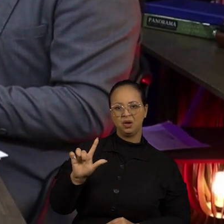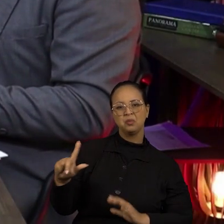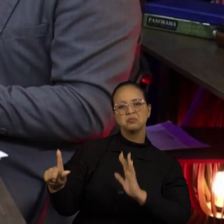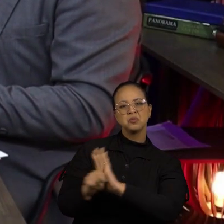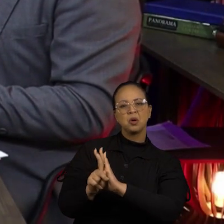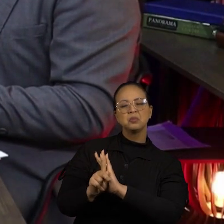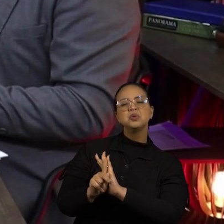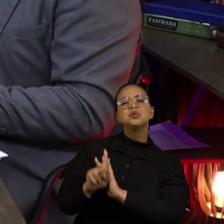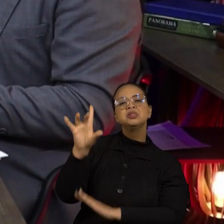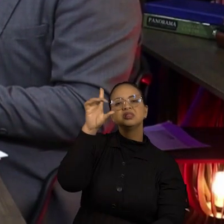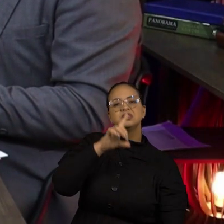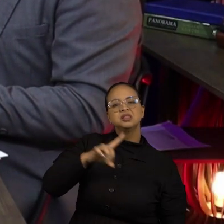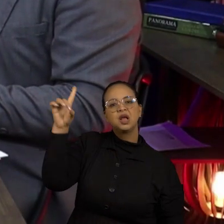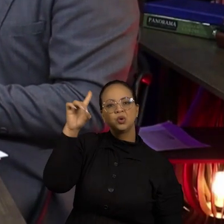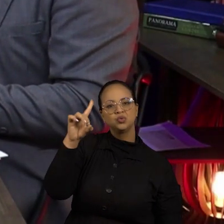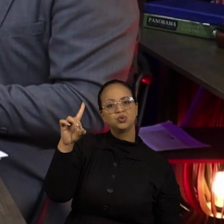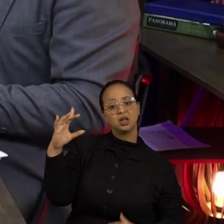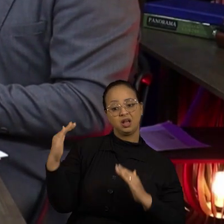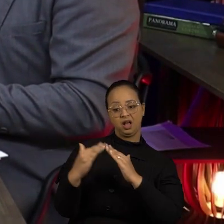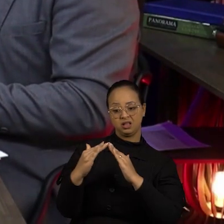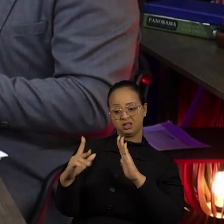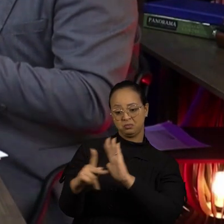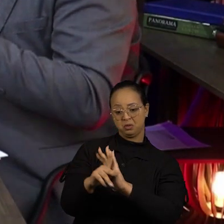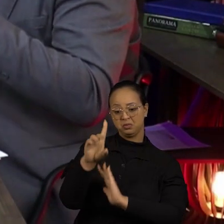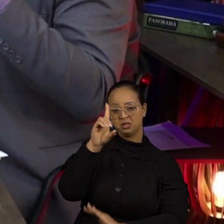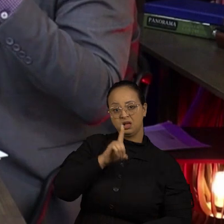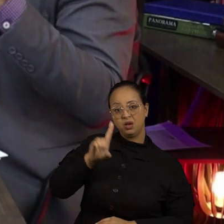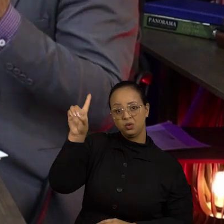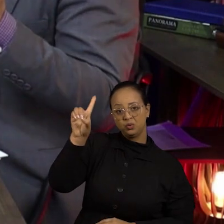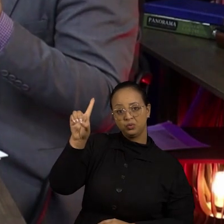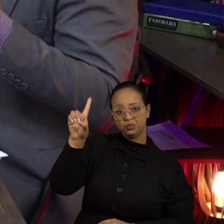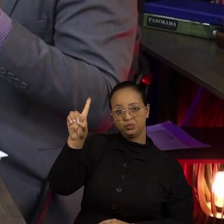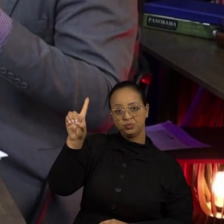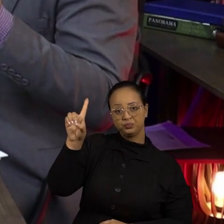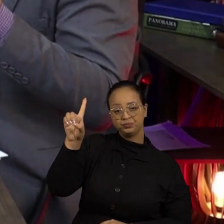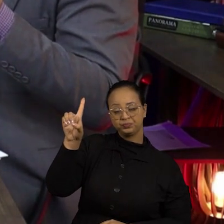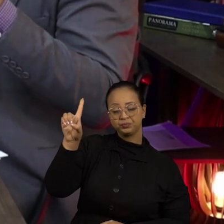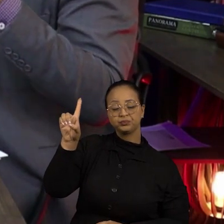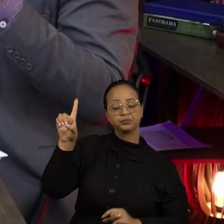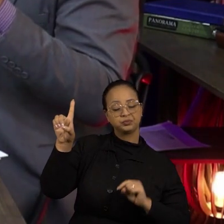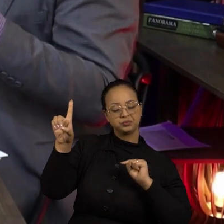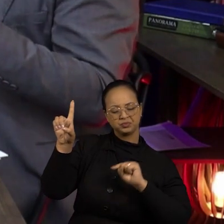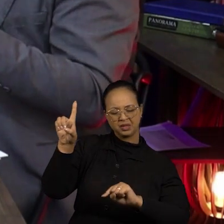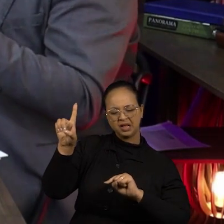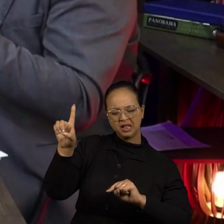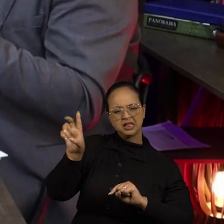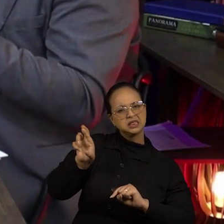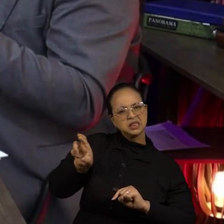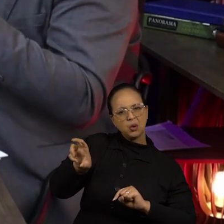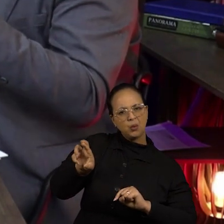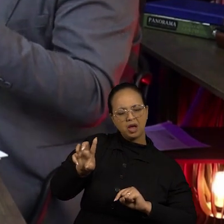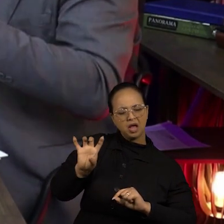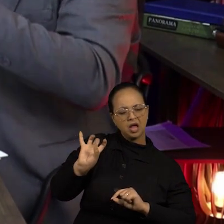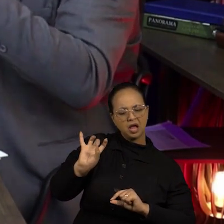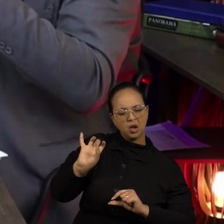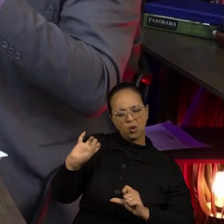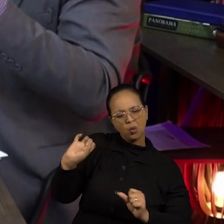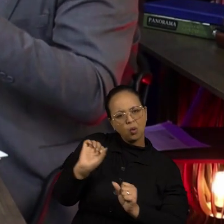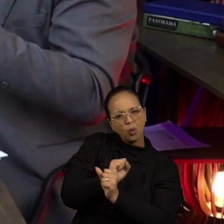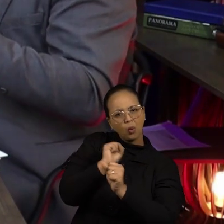Deus, né? Casa de Deus, né? E não só no contexto de construção, né? Porque não